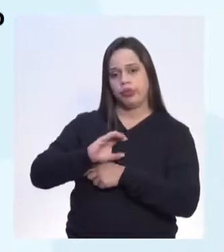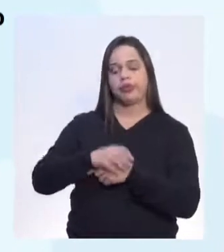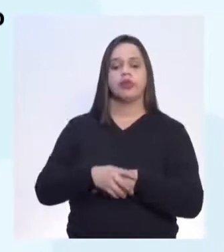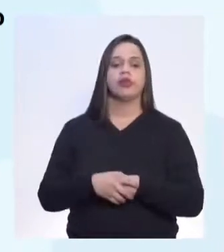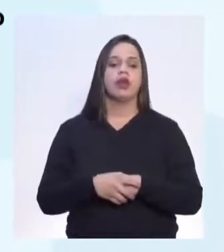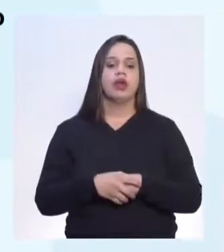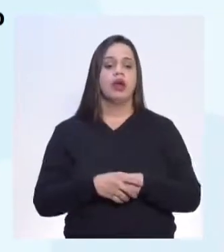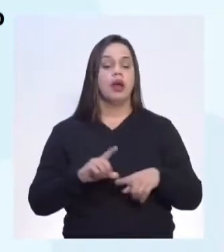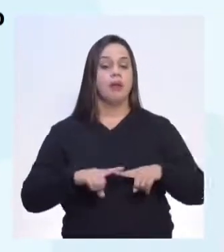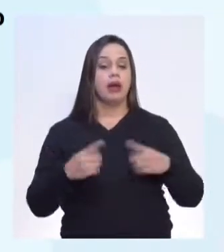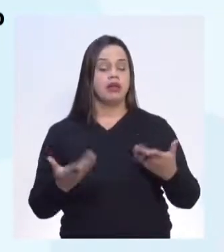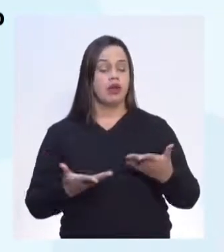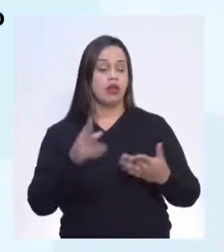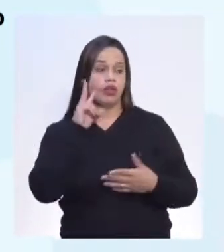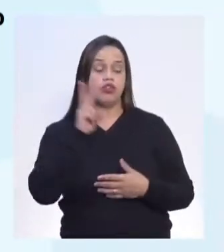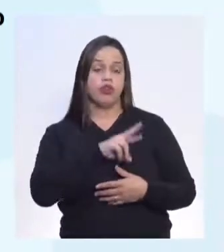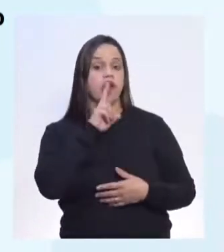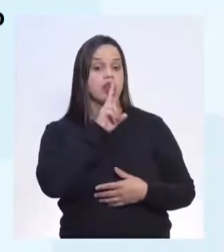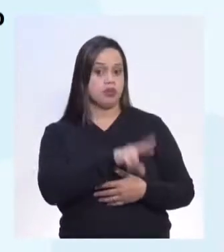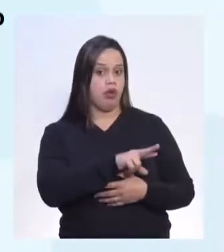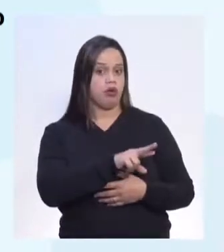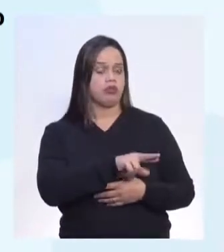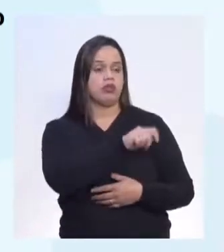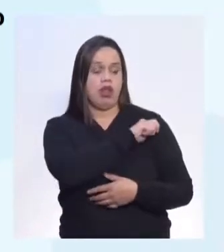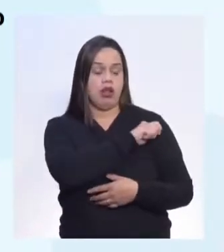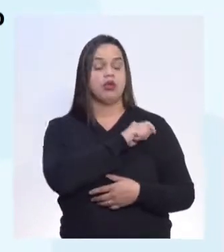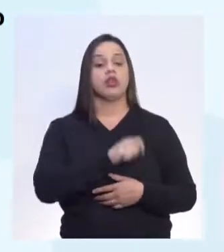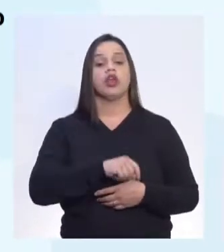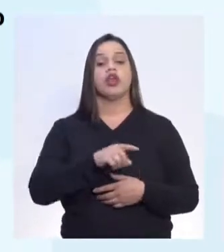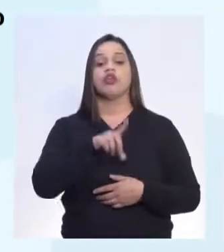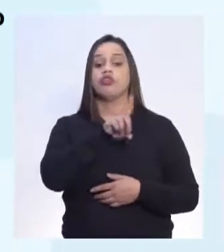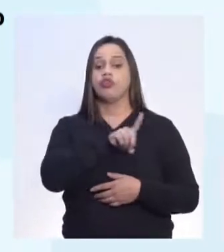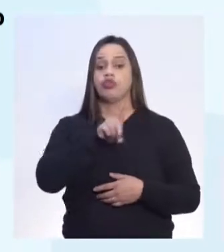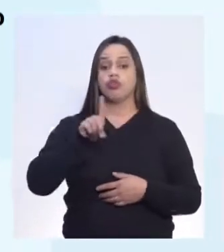ali a resposta da Thalia, a gente sabe que o discurso direto é quando a